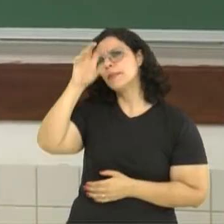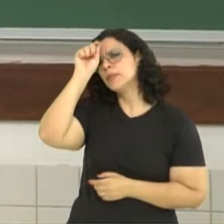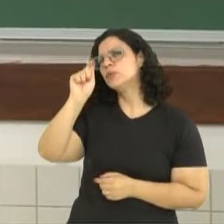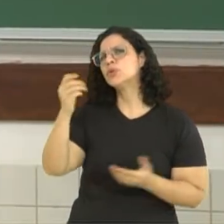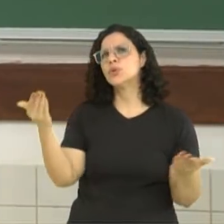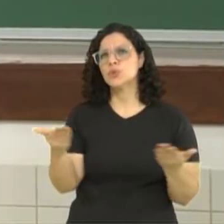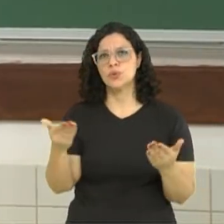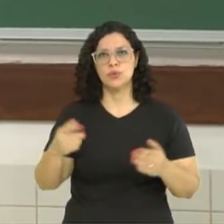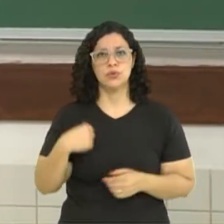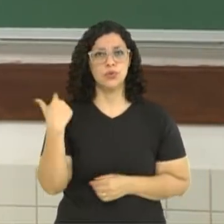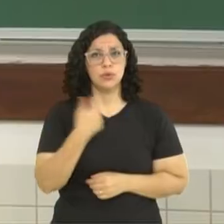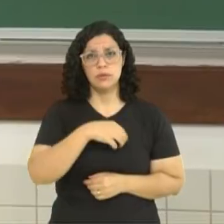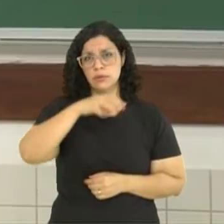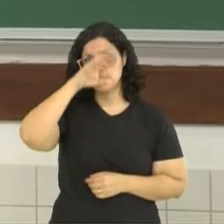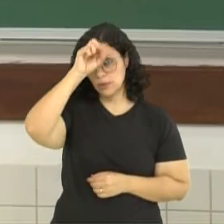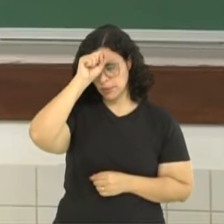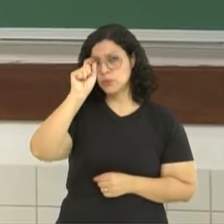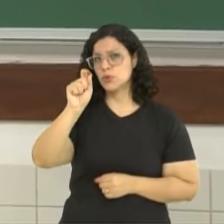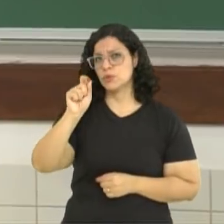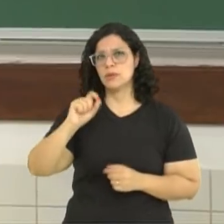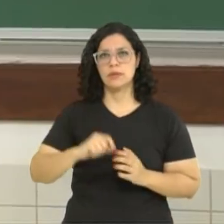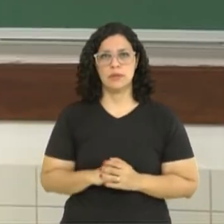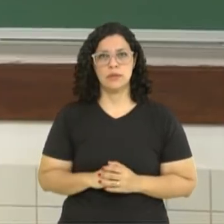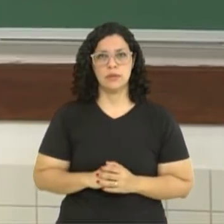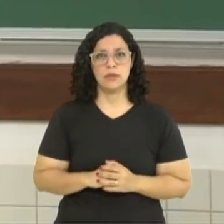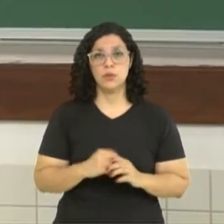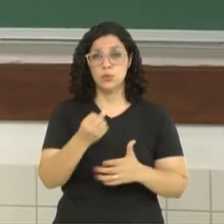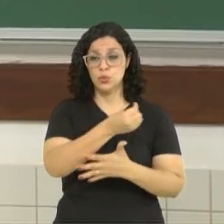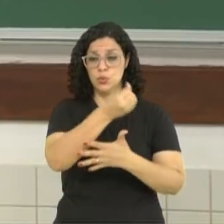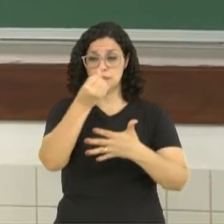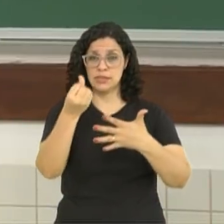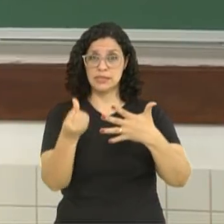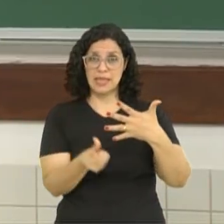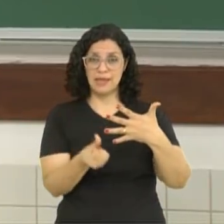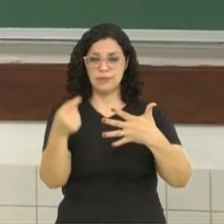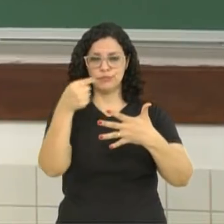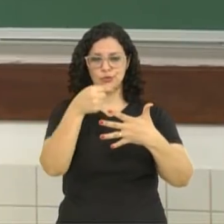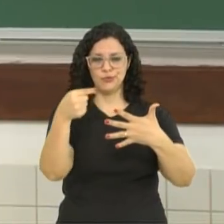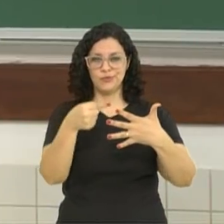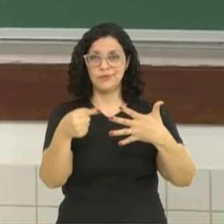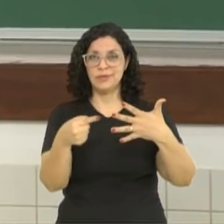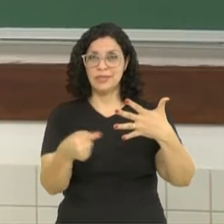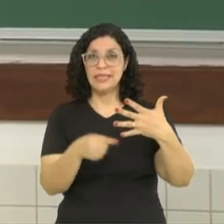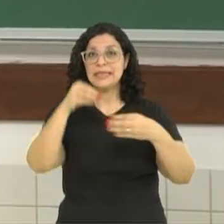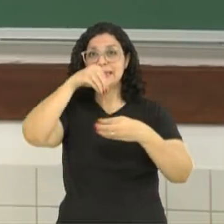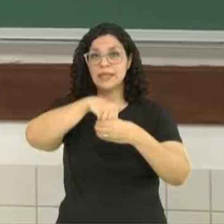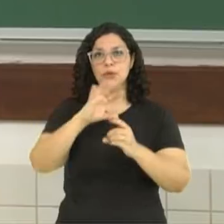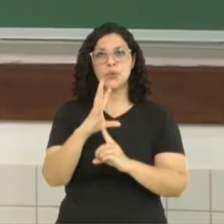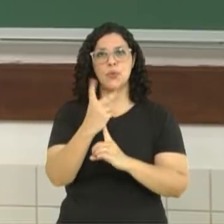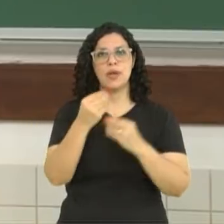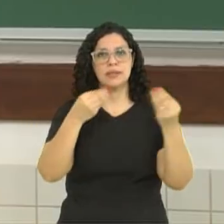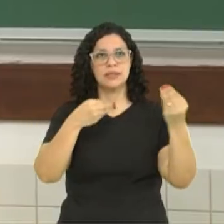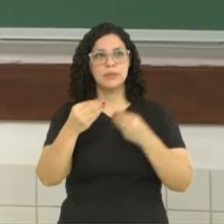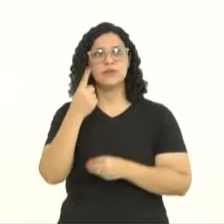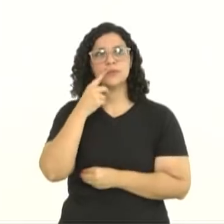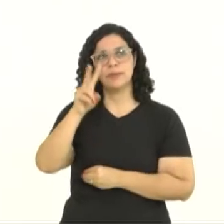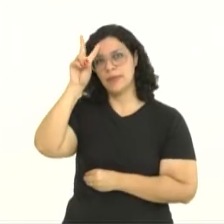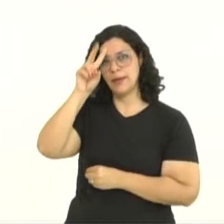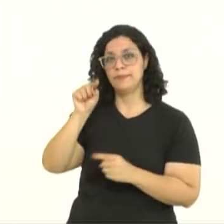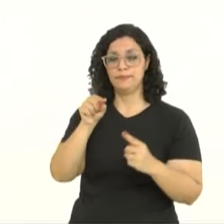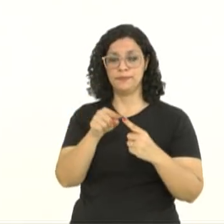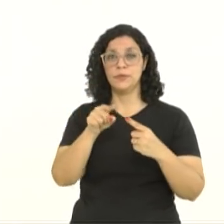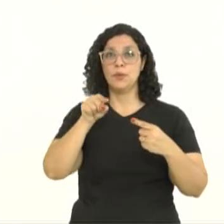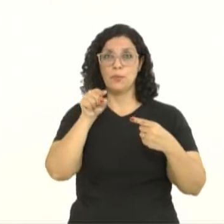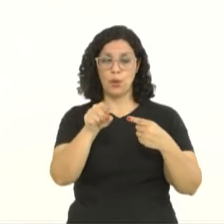hoje, gente? Nós aprendemos exatamente os 6 elementos formais dentro das artes plásticas. Vamos lembrar eles? O